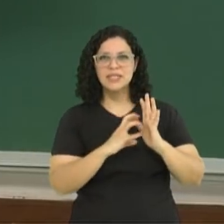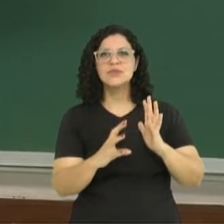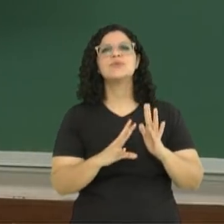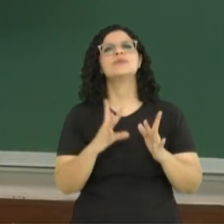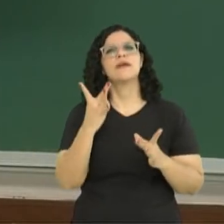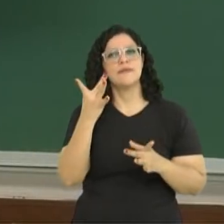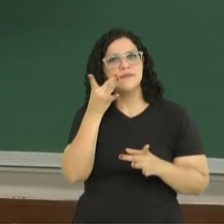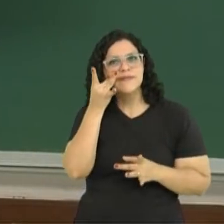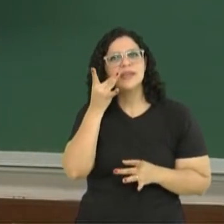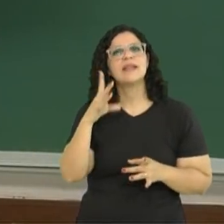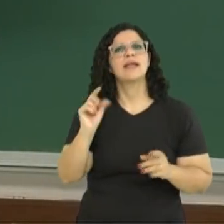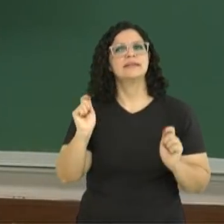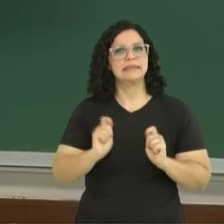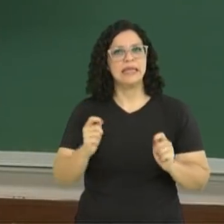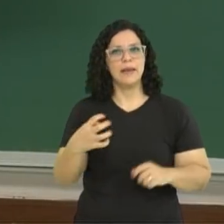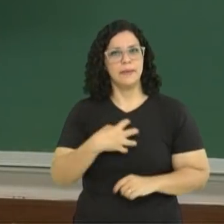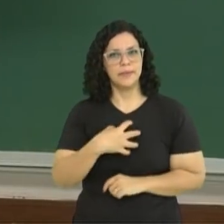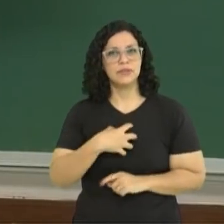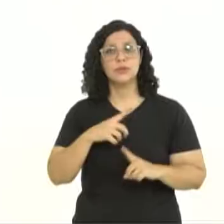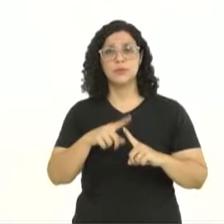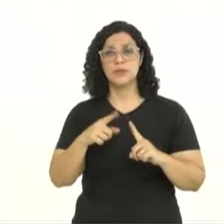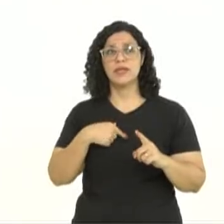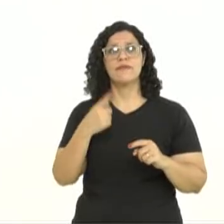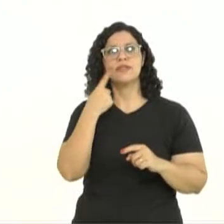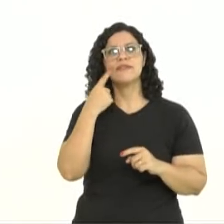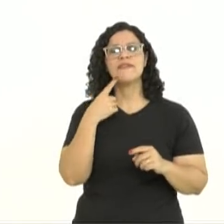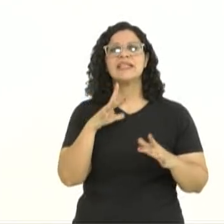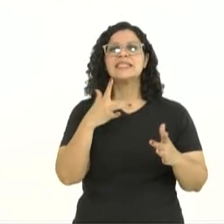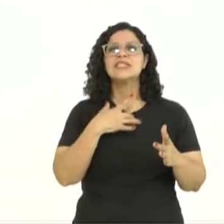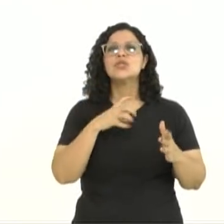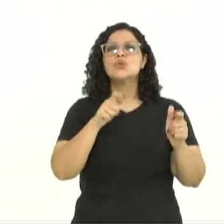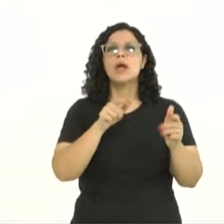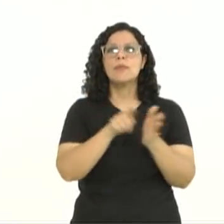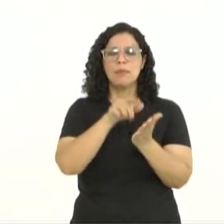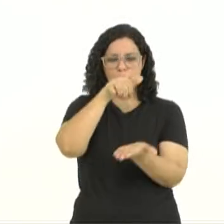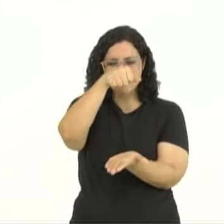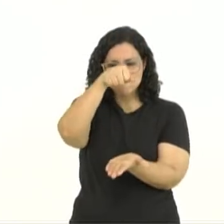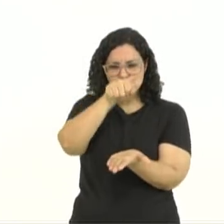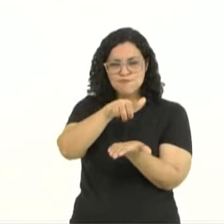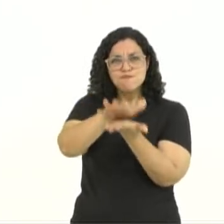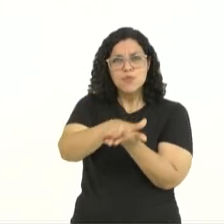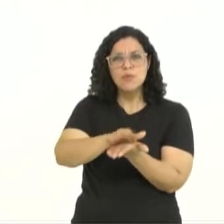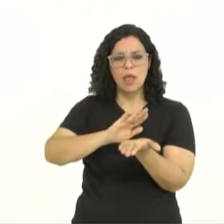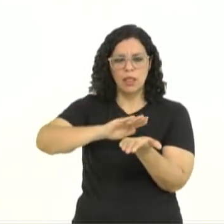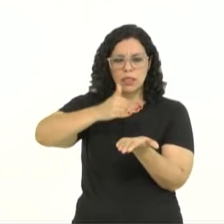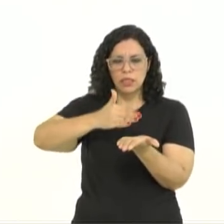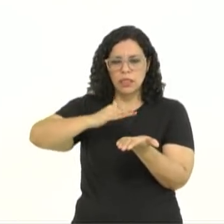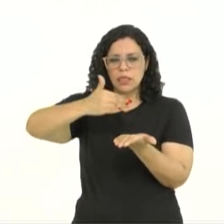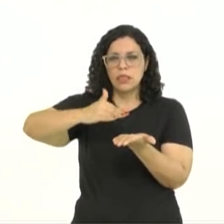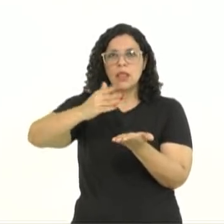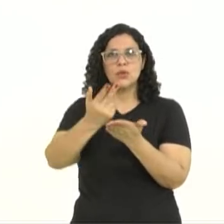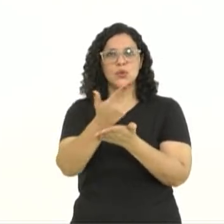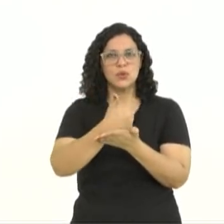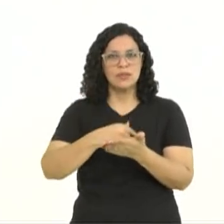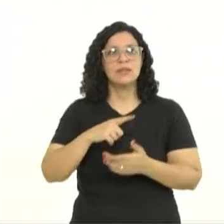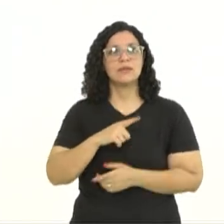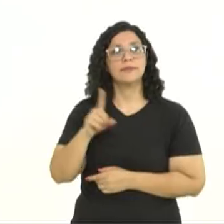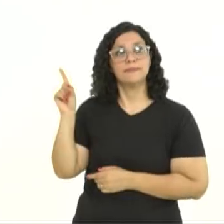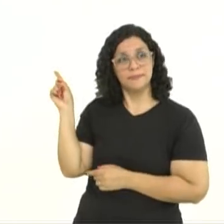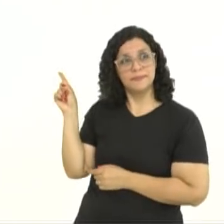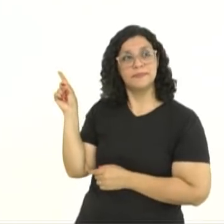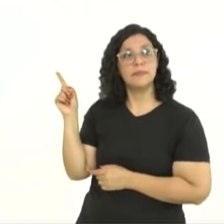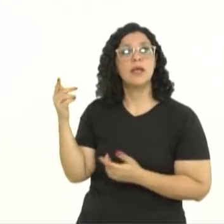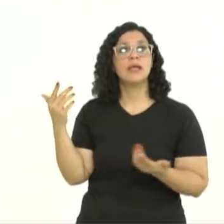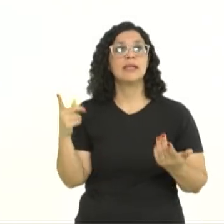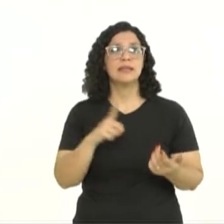literal também, porque você vai sentir onde foi feita essa impressão. Você sente aquele murrinho da tinta aqui embaixo. Outra coisa,